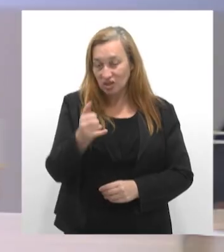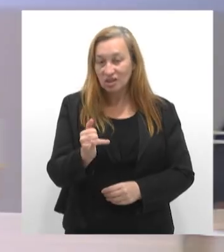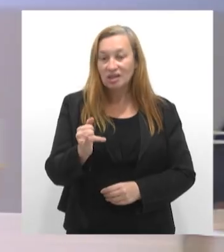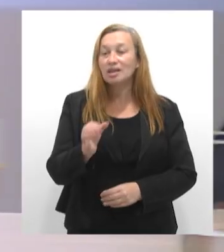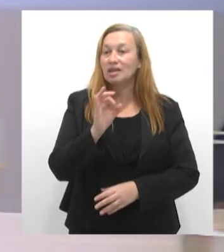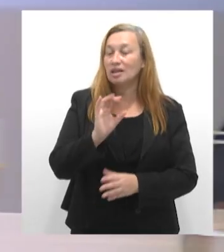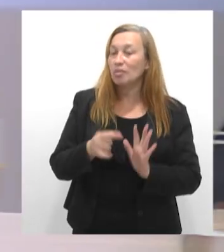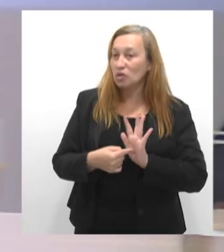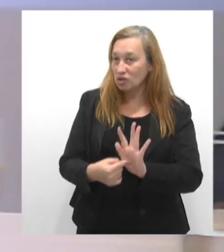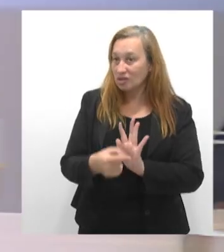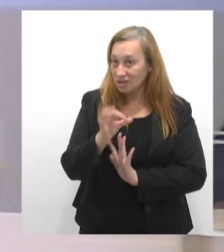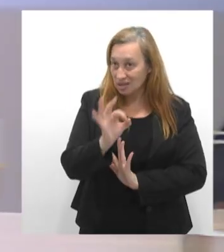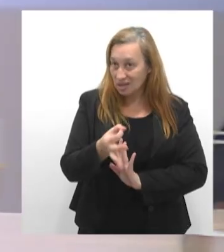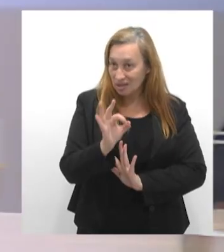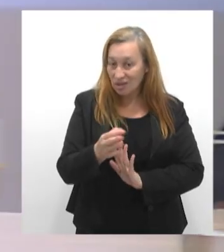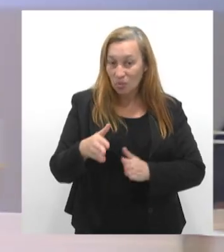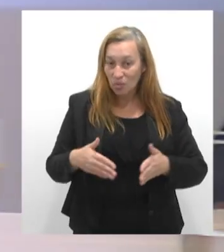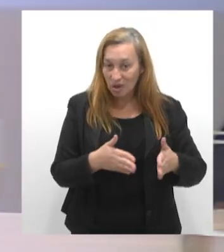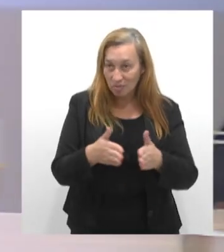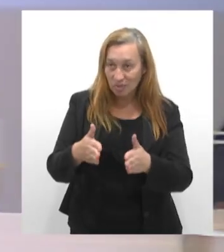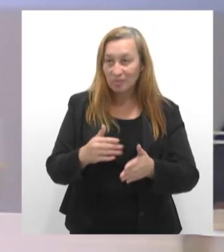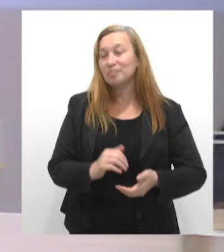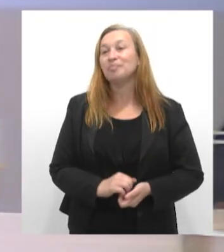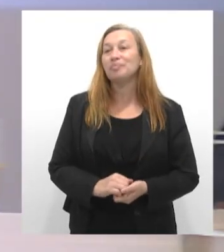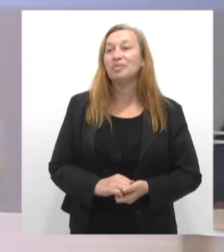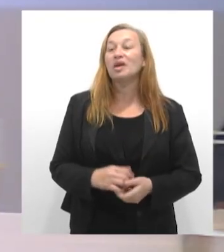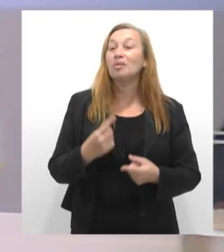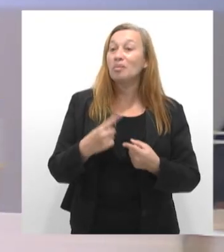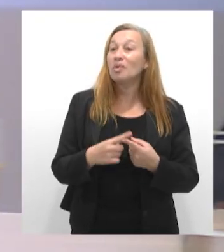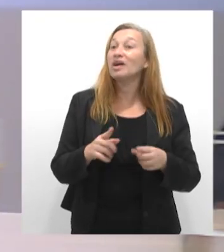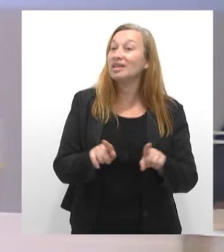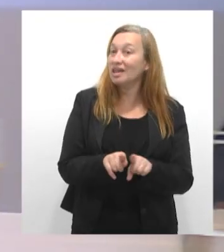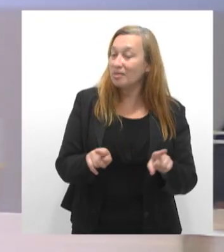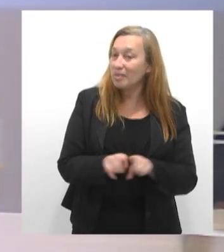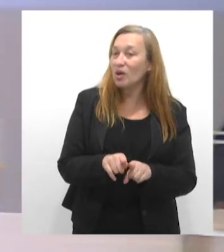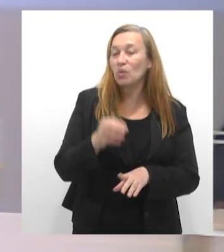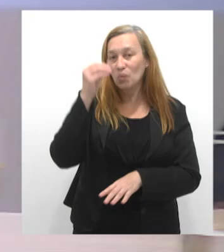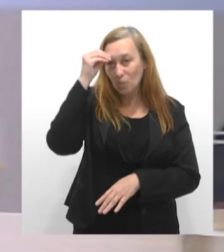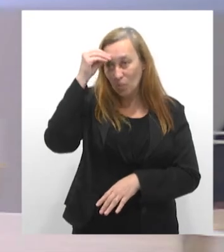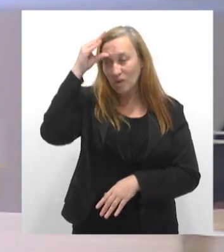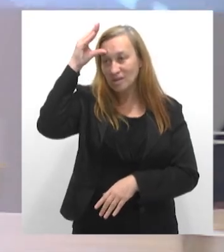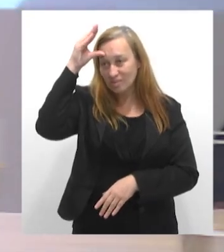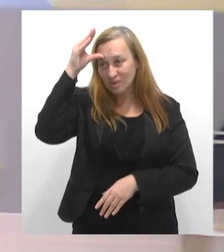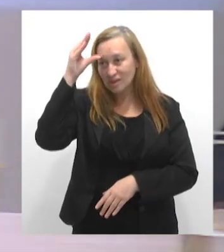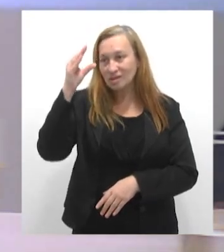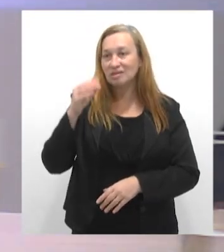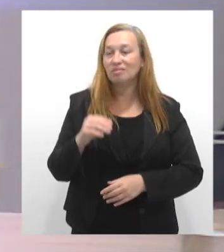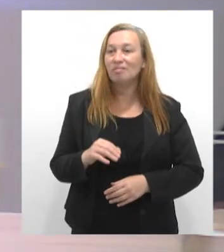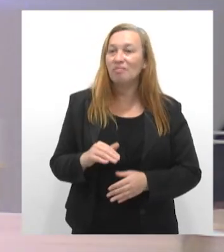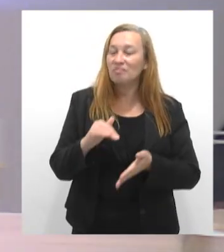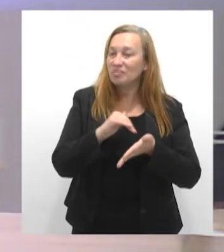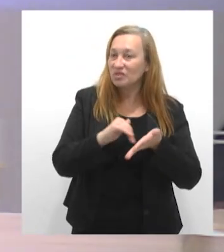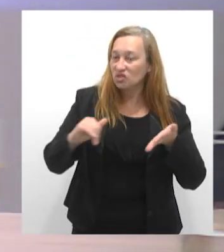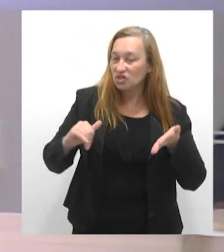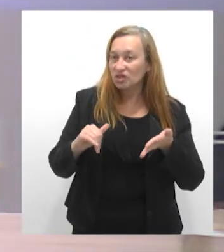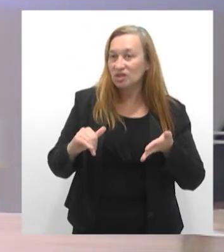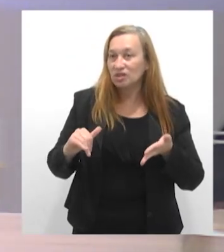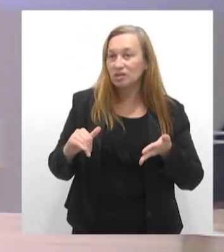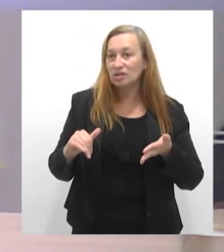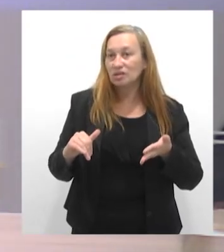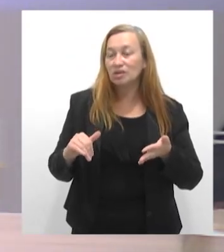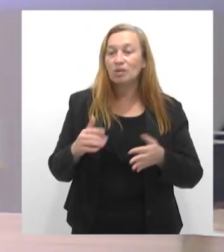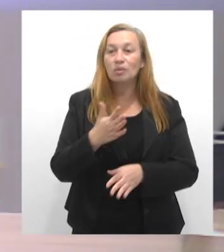claramente o caminho. Porque também o conhecimento desmistifica